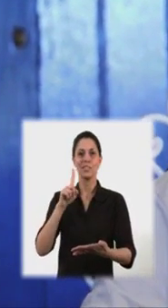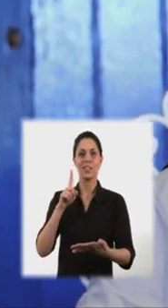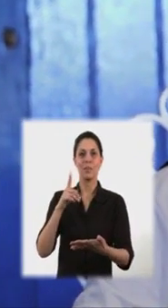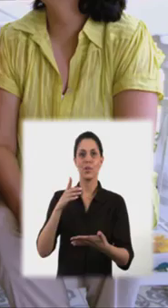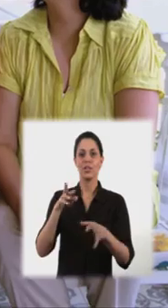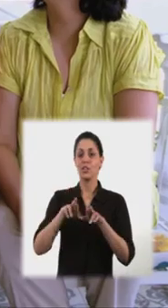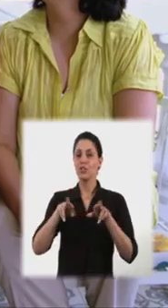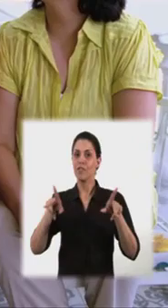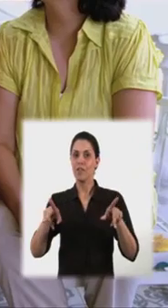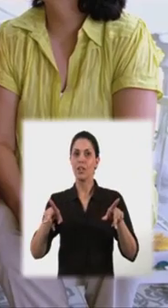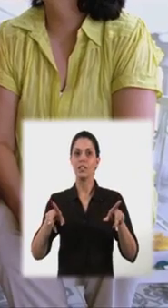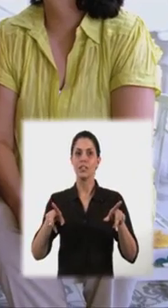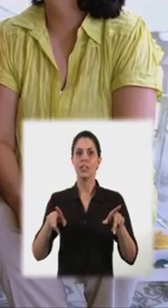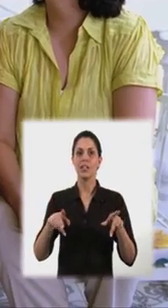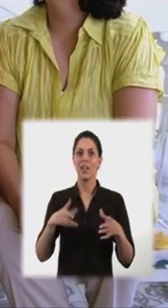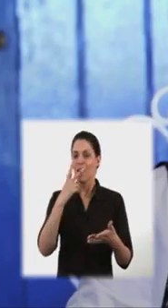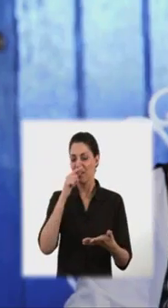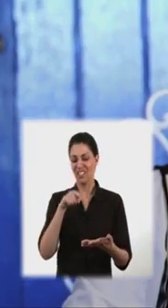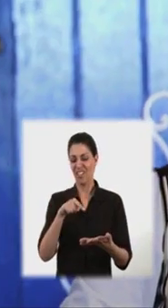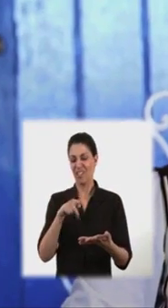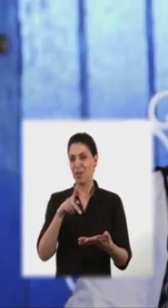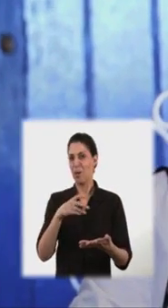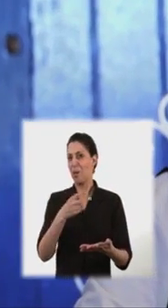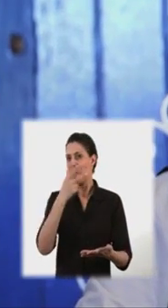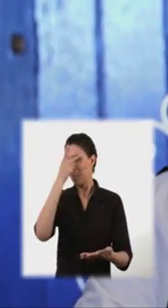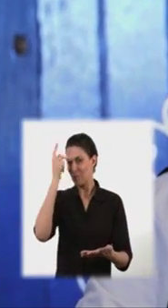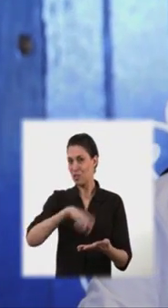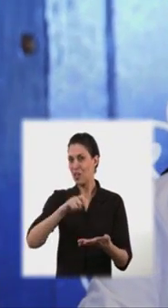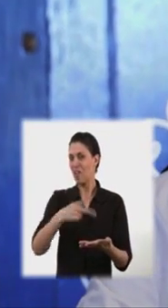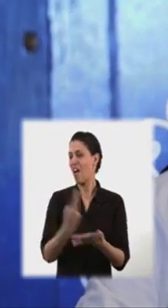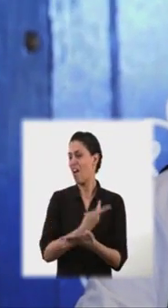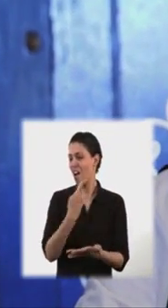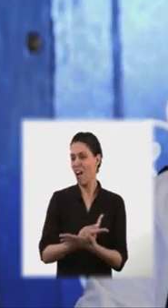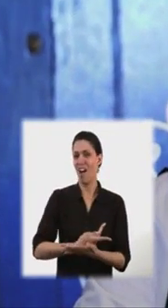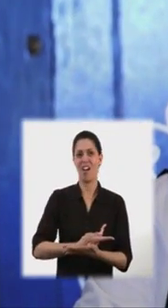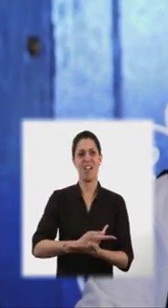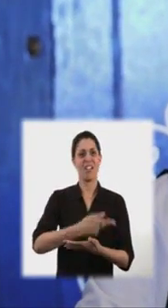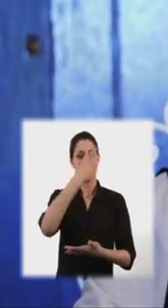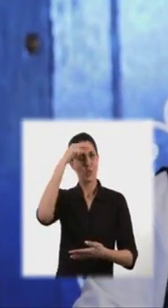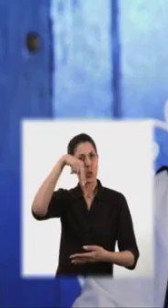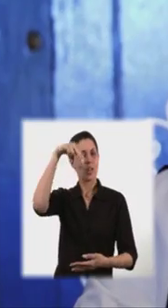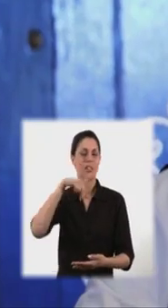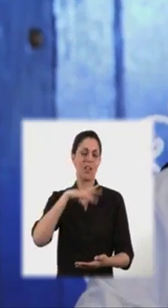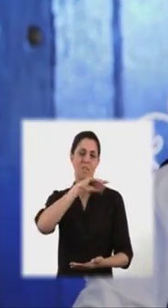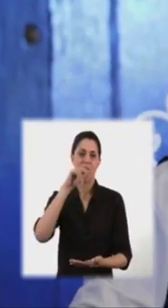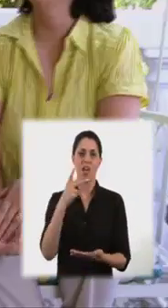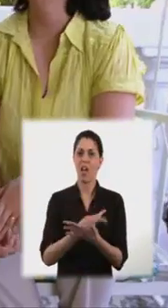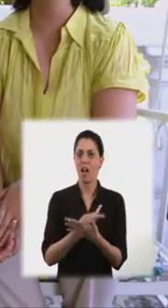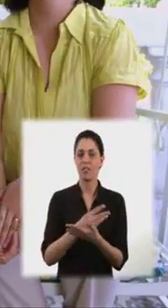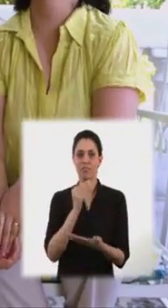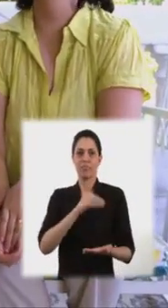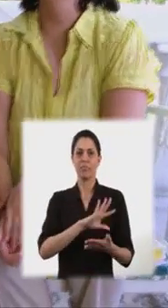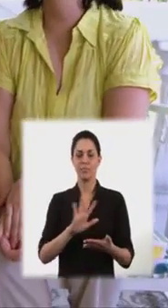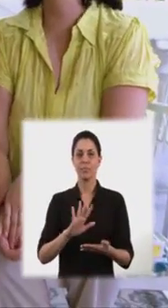nem identificar, e aí ele sai com a impressão de que o poeta escreve errado ou fala errado, ou que o nordestino hoje fala daquele jeito, né? O